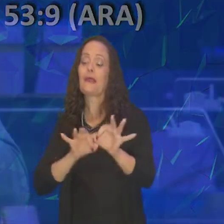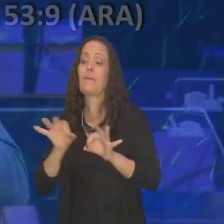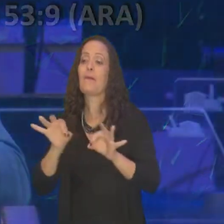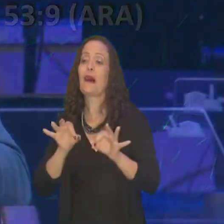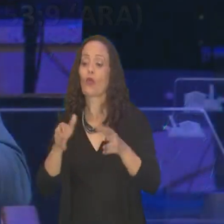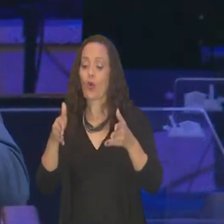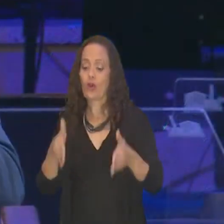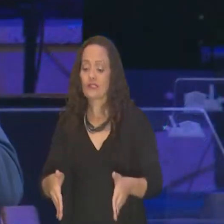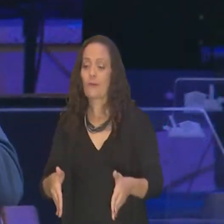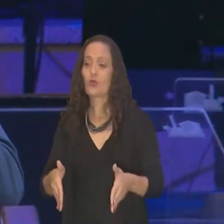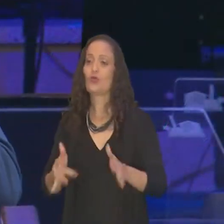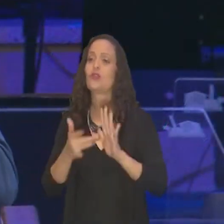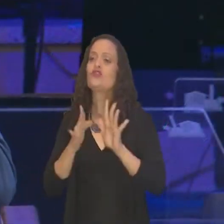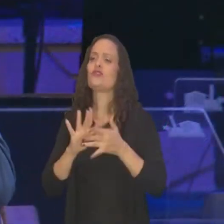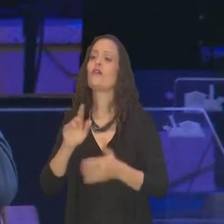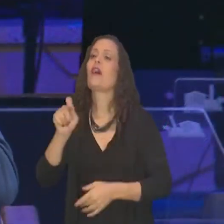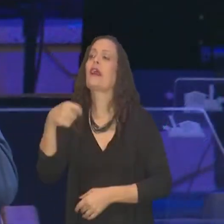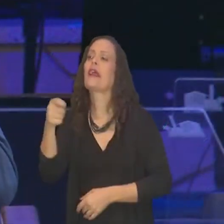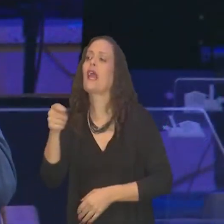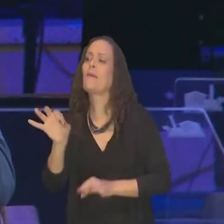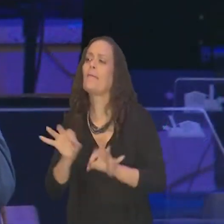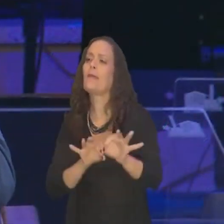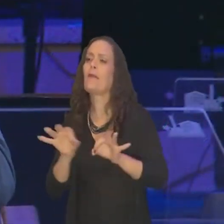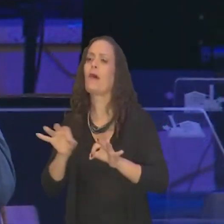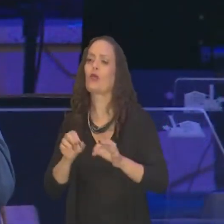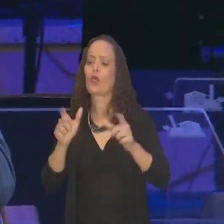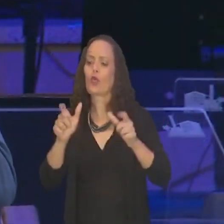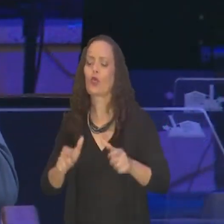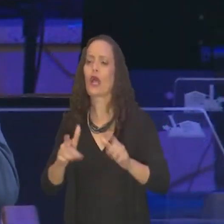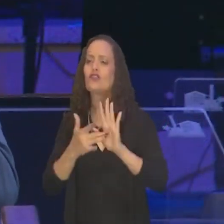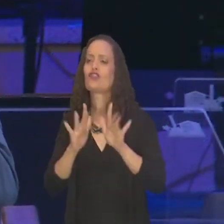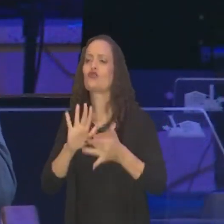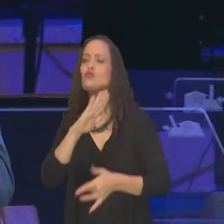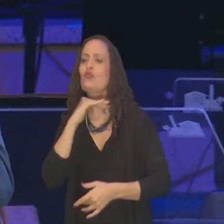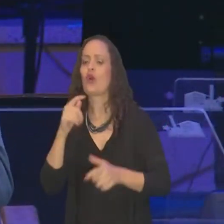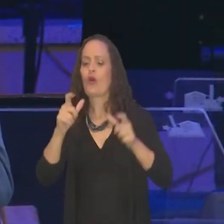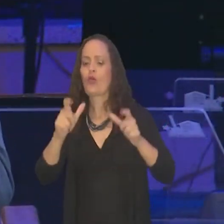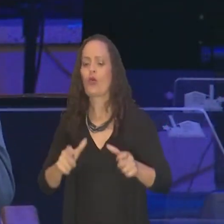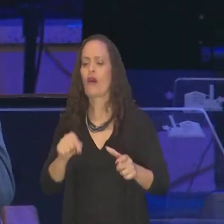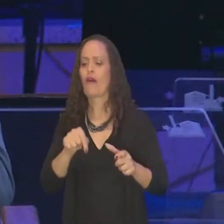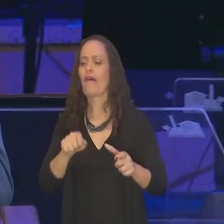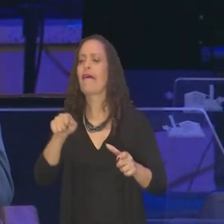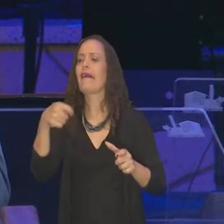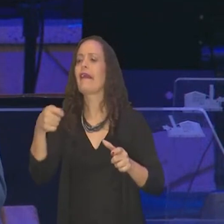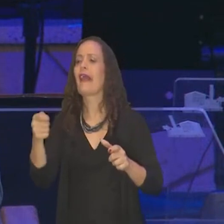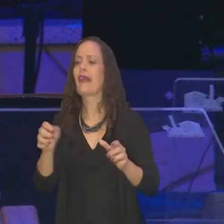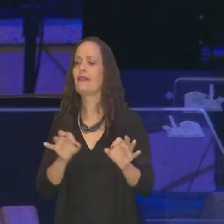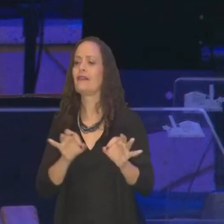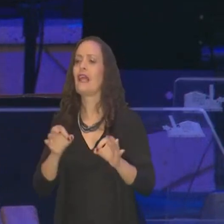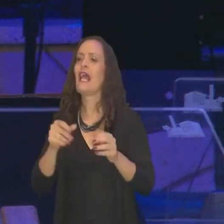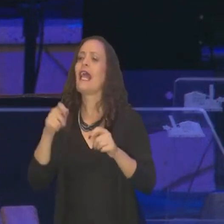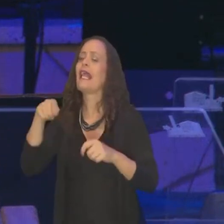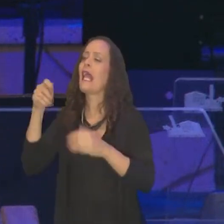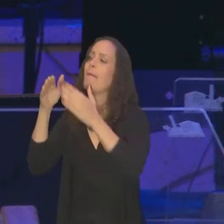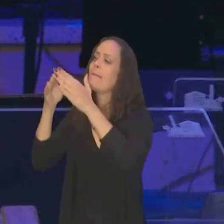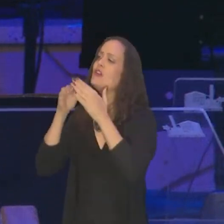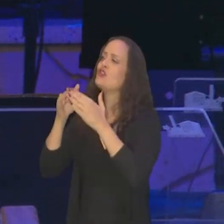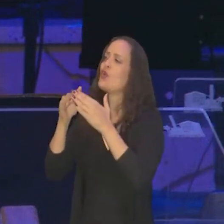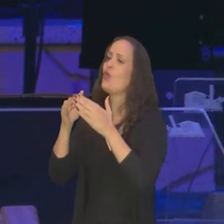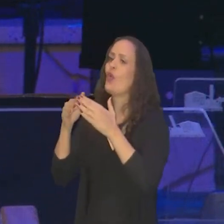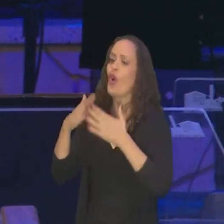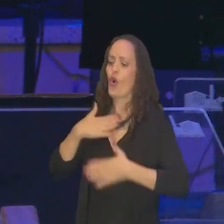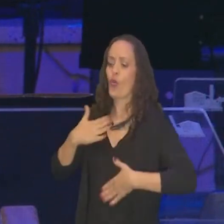sepultura de Jesus? Quem pediu, quem requisitou o corpo de Jesus após a sua